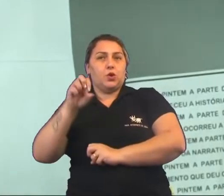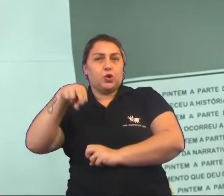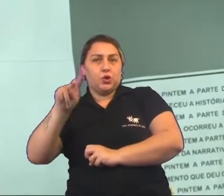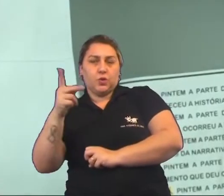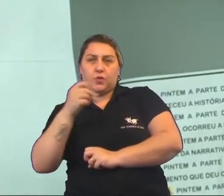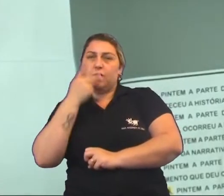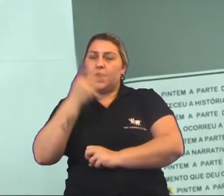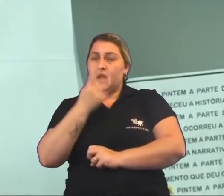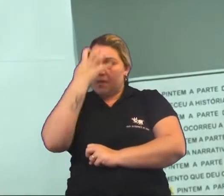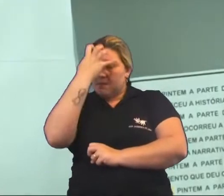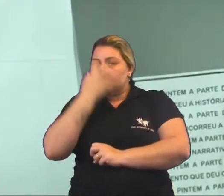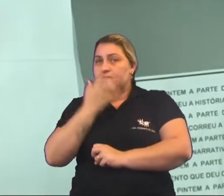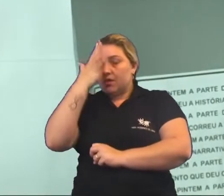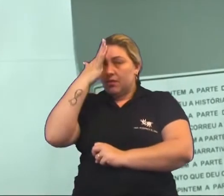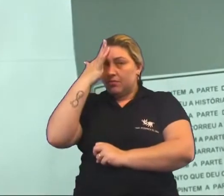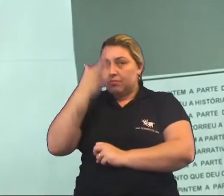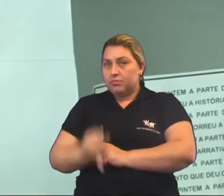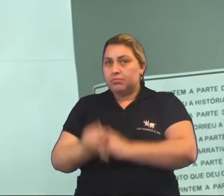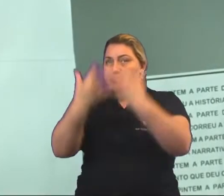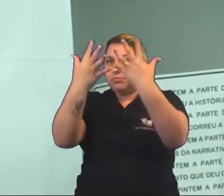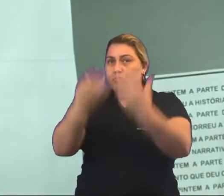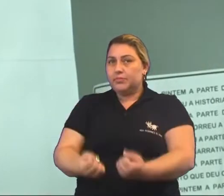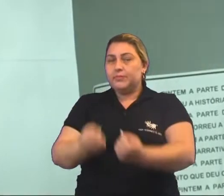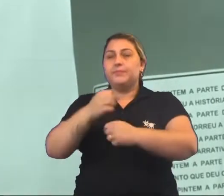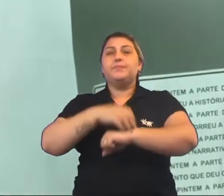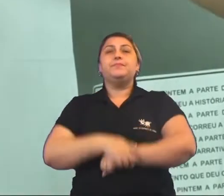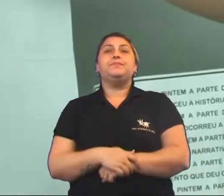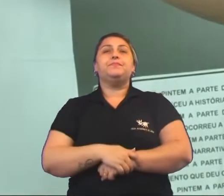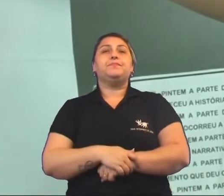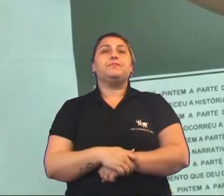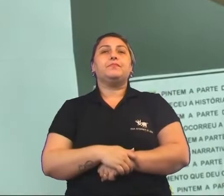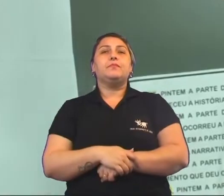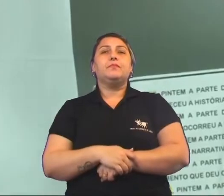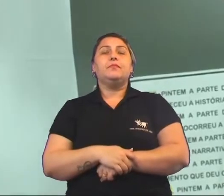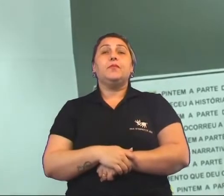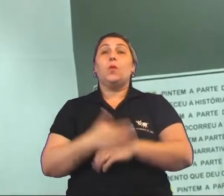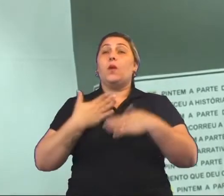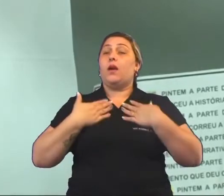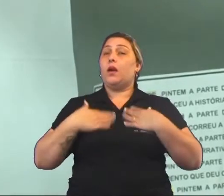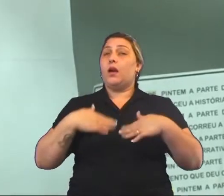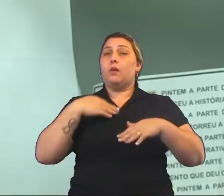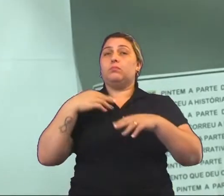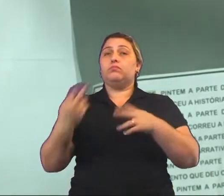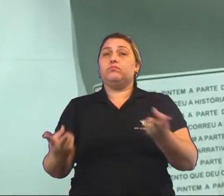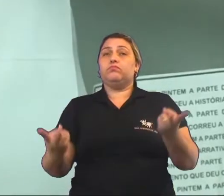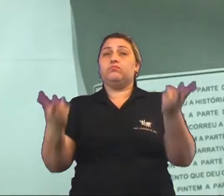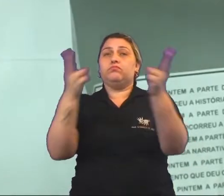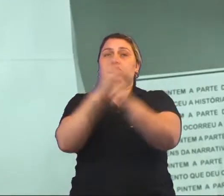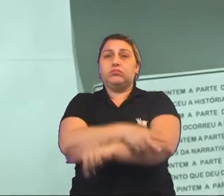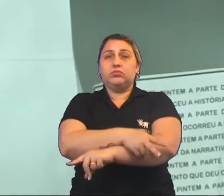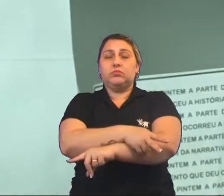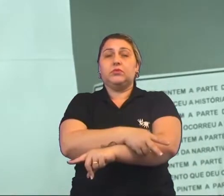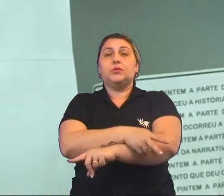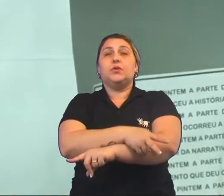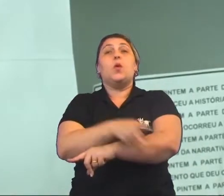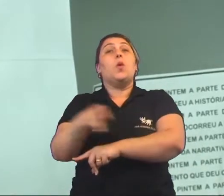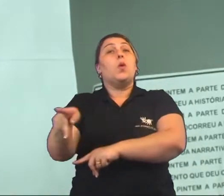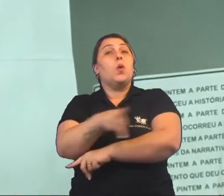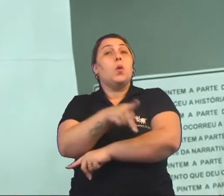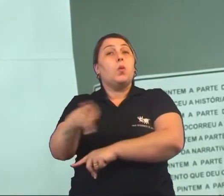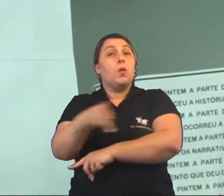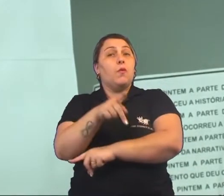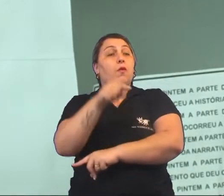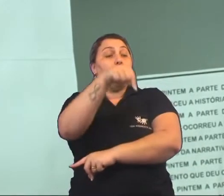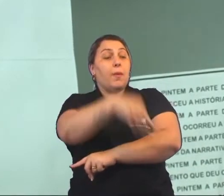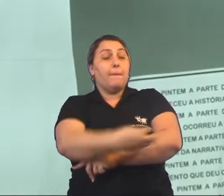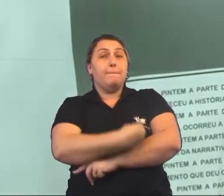sério, decidiu aceitar. Com cautela, fizeram a troca. Afinal, o mestre estava